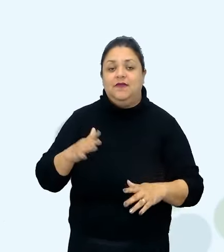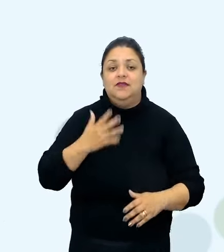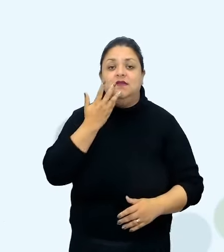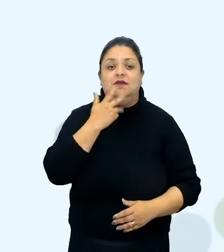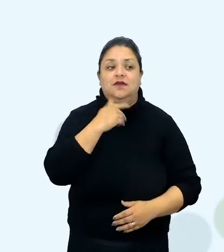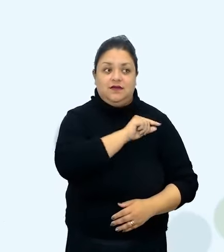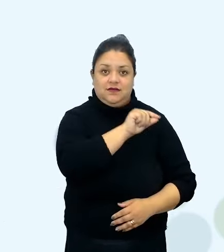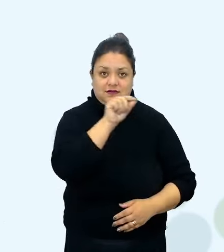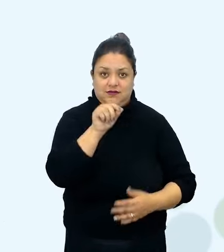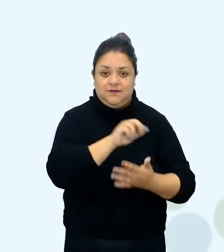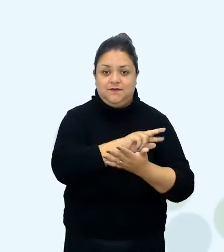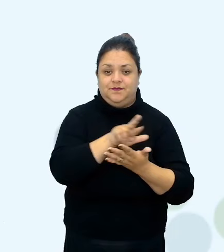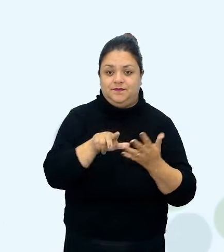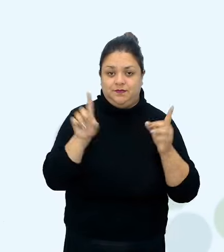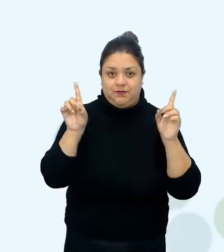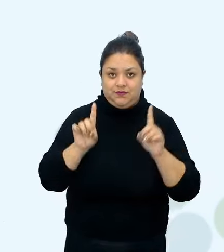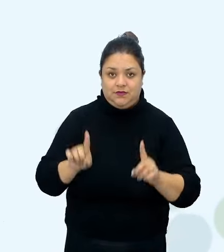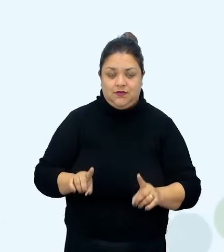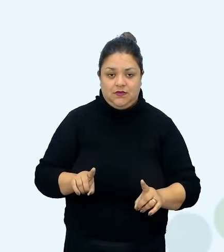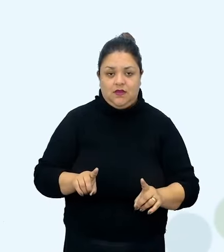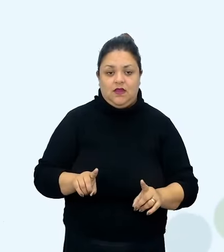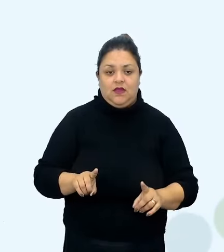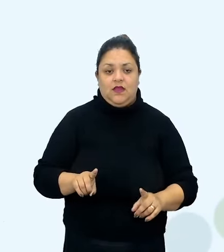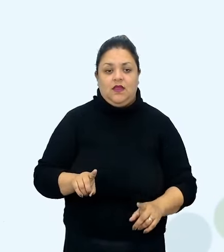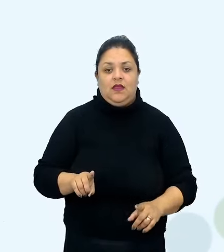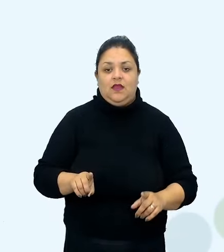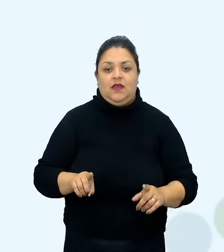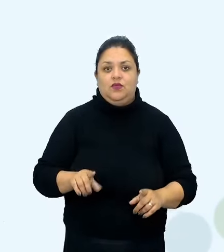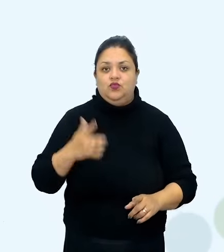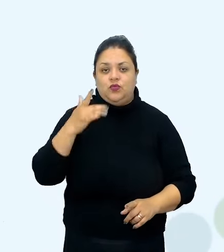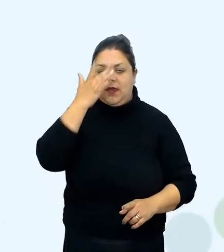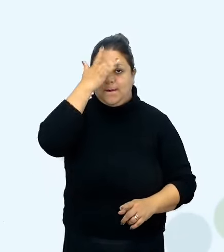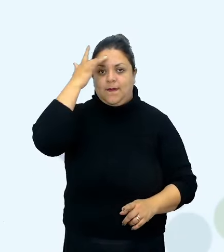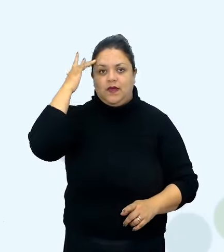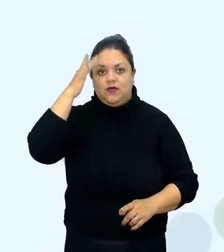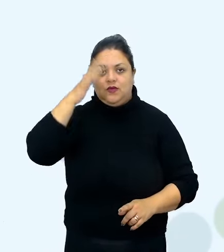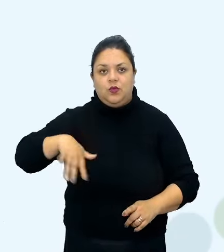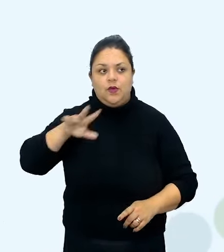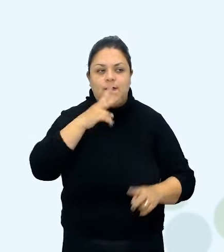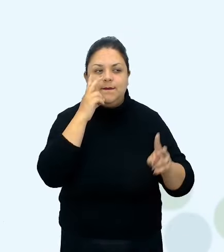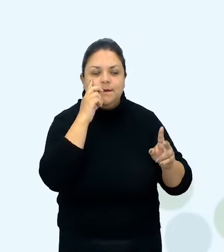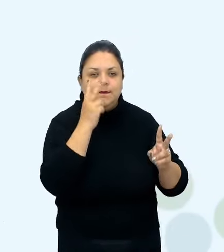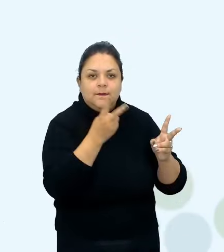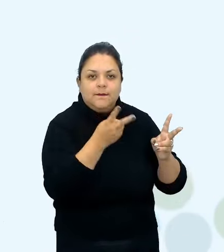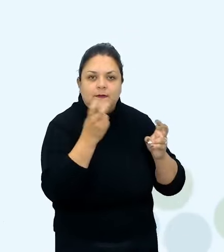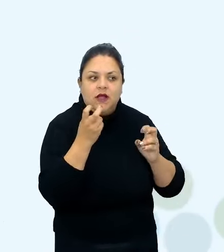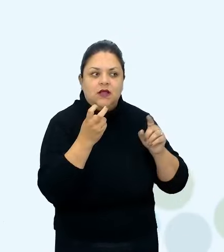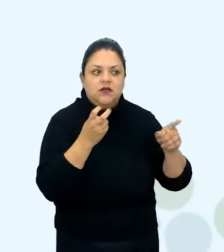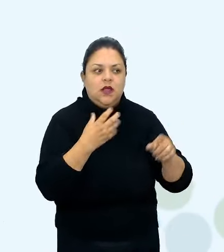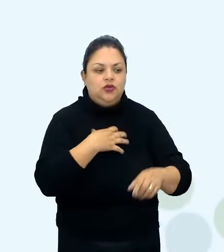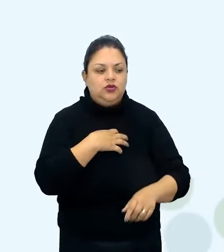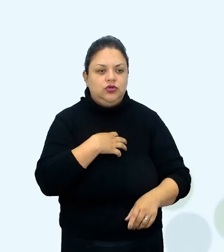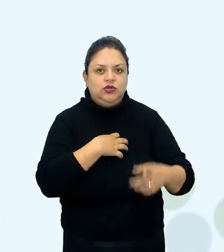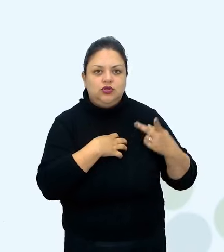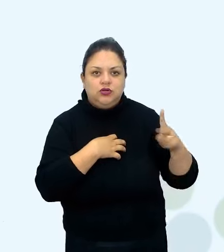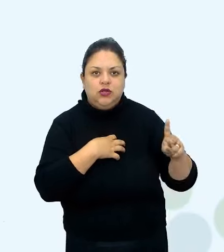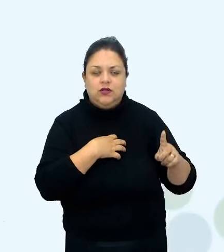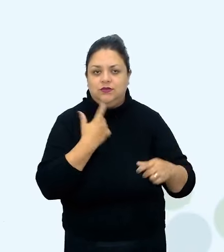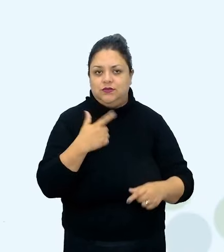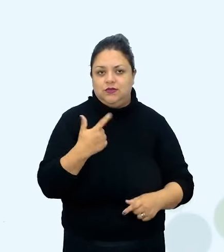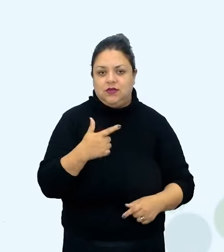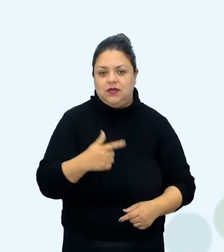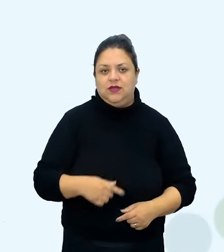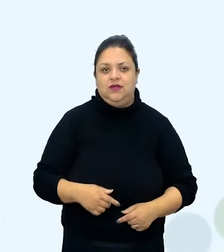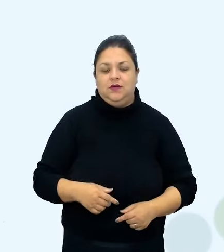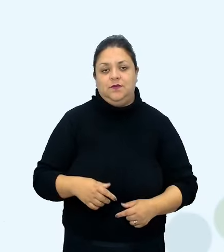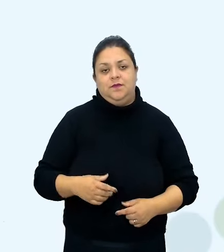múltipla, ela não é entendida, né? Ela não é observada nos comportamentos, elas são mais de